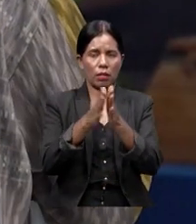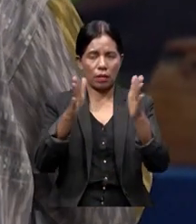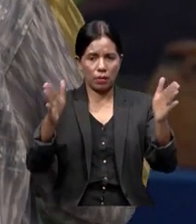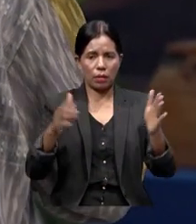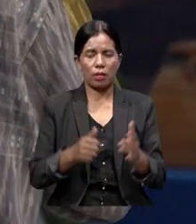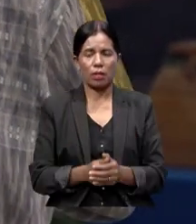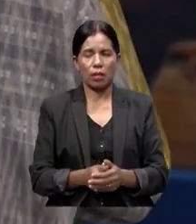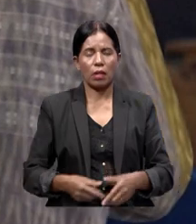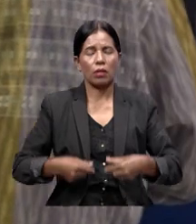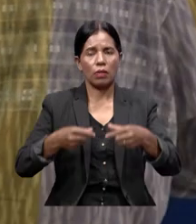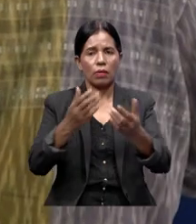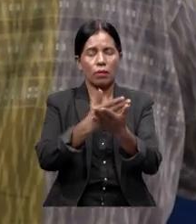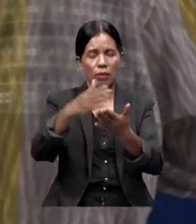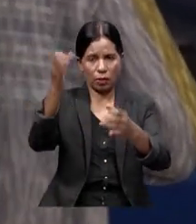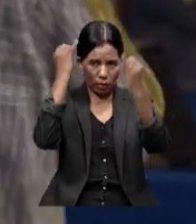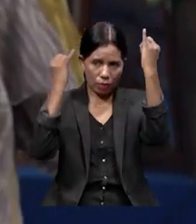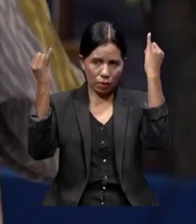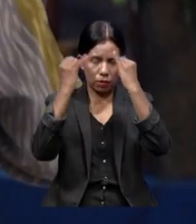a devolver informação para o público.